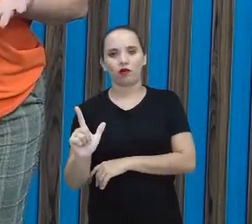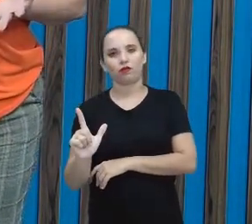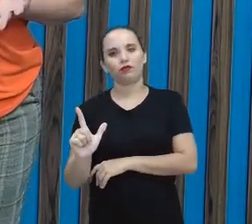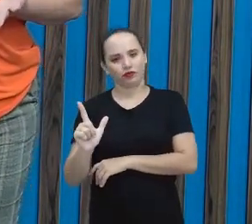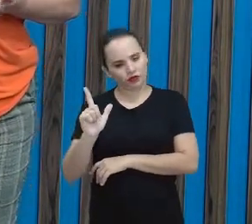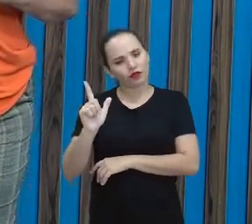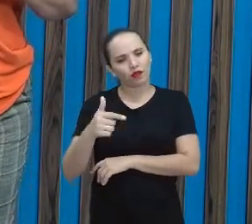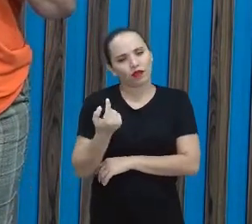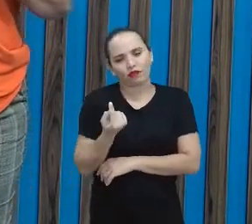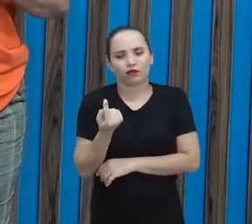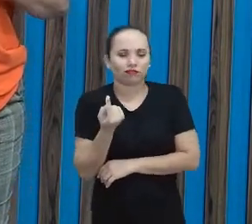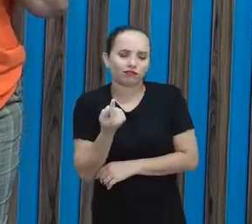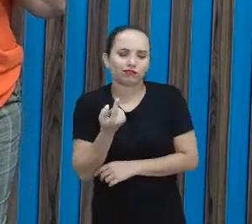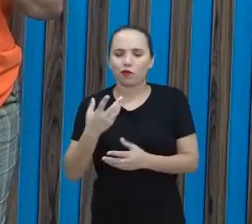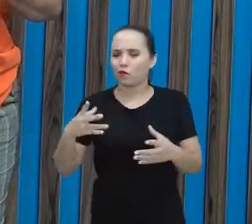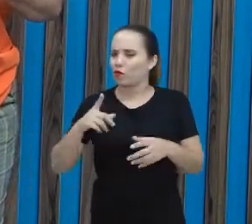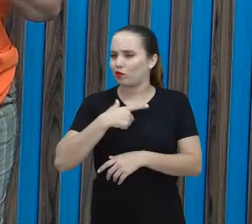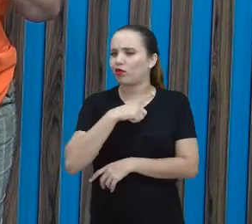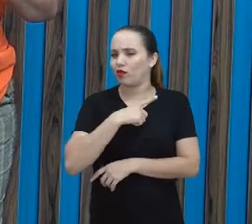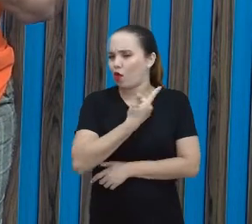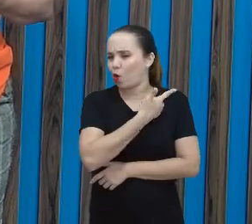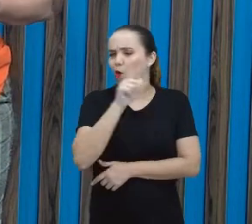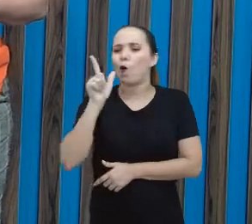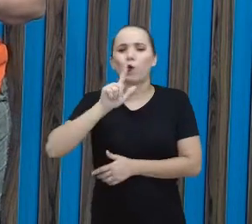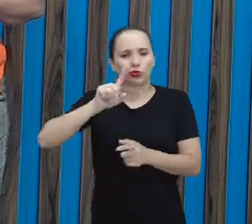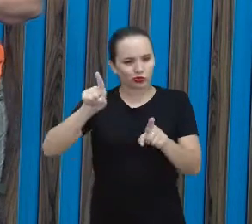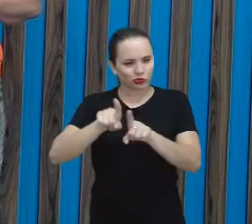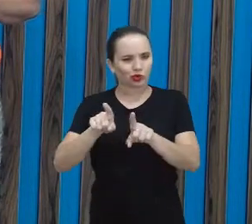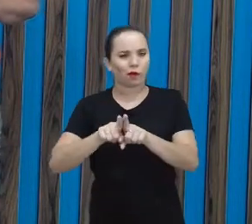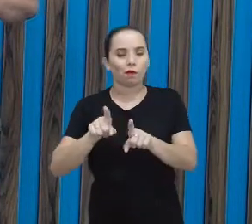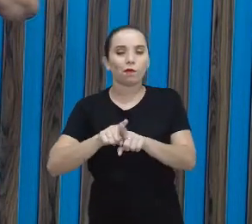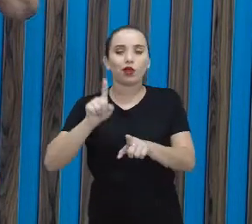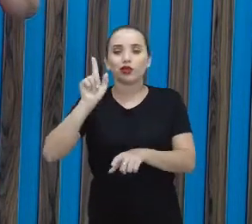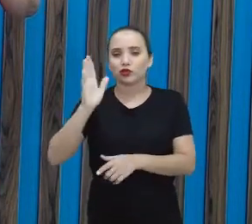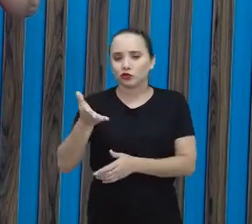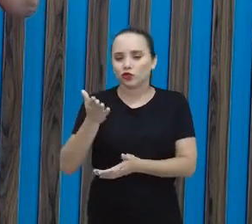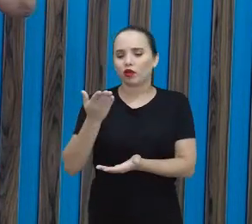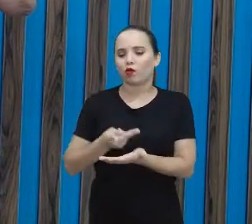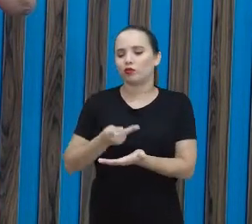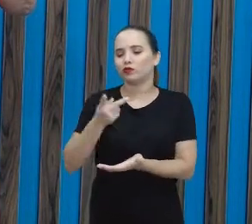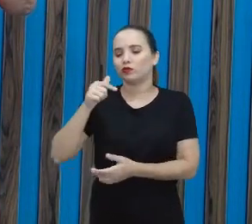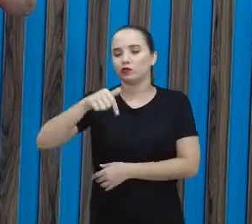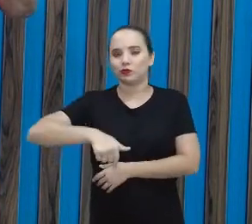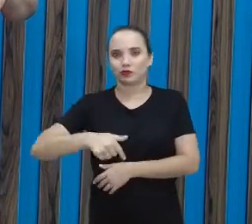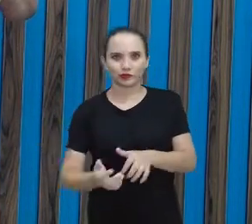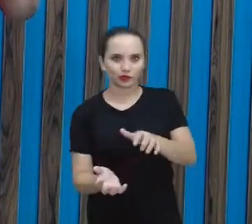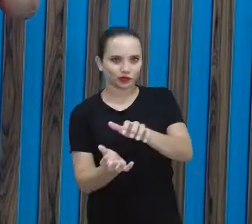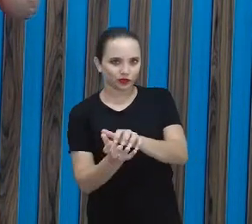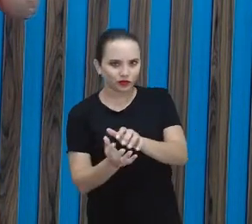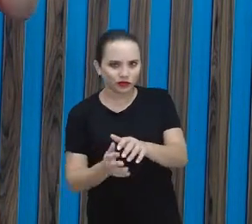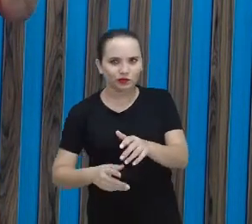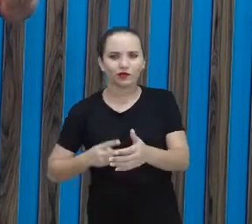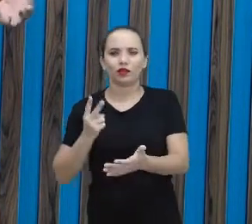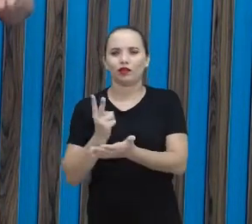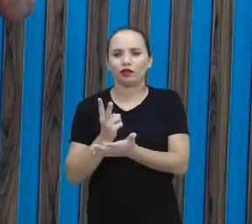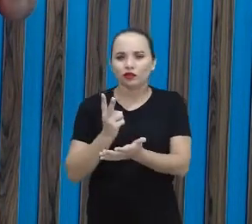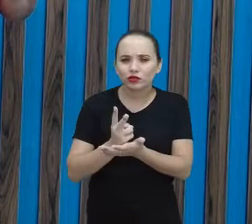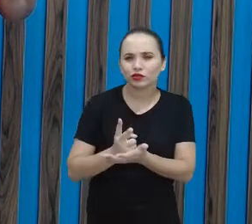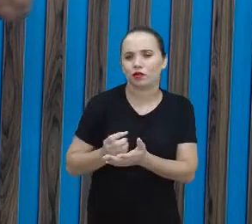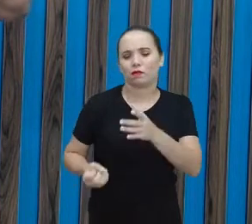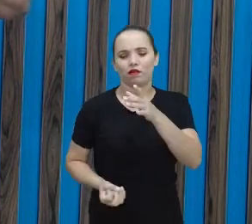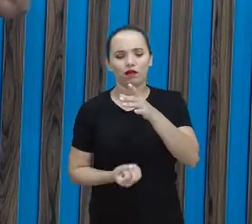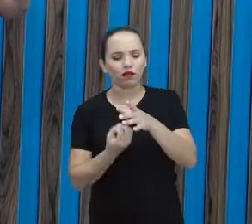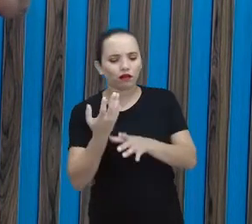tantos movimentos artísticos, né, que aconteceram aqui em Pernambuco, porque a gente sempre criando,